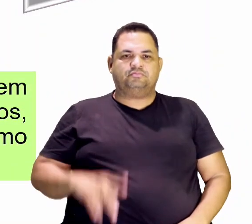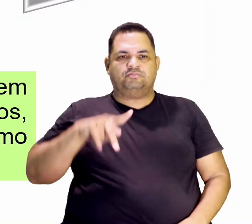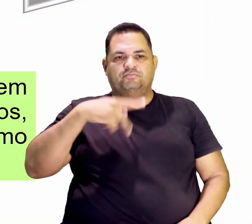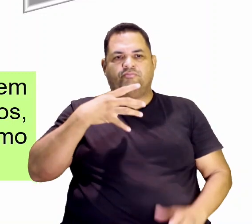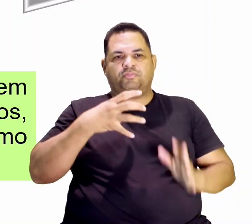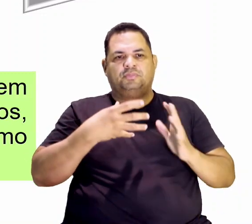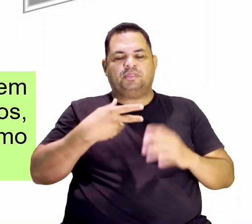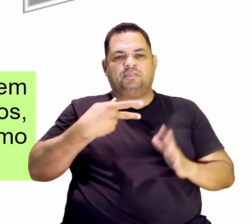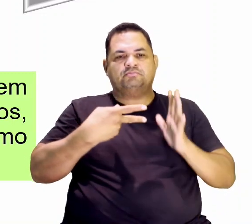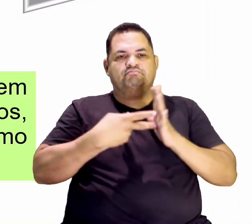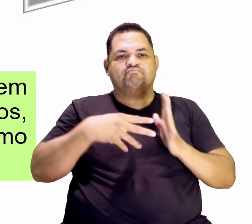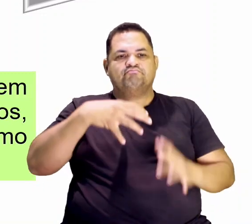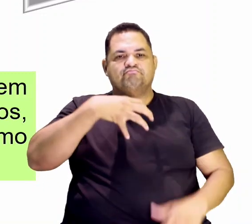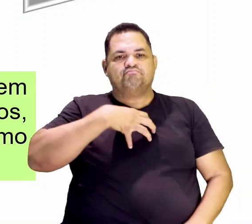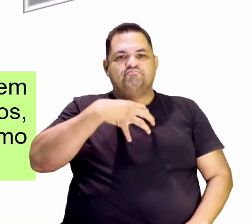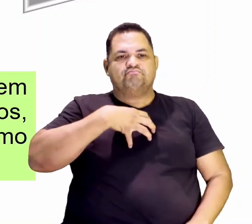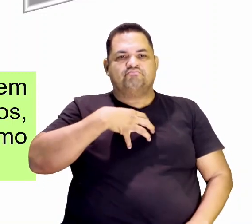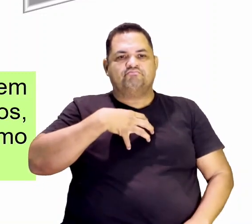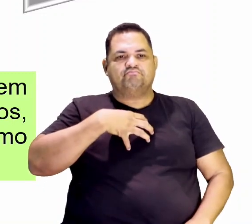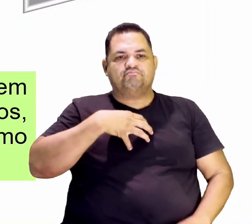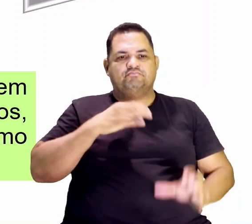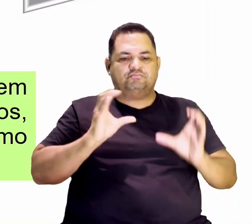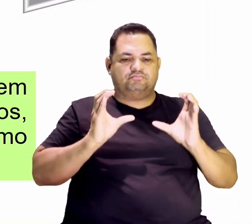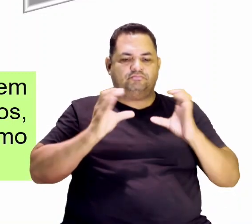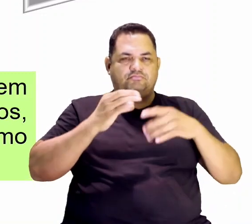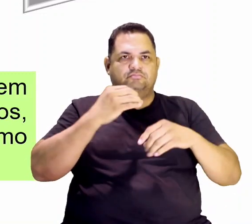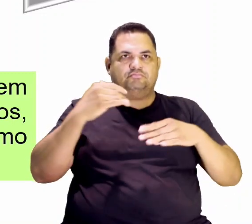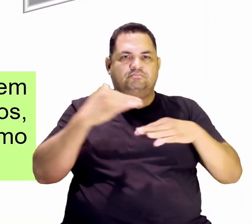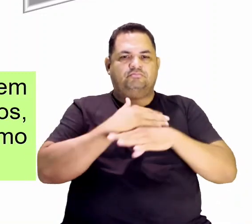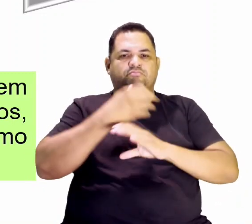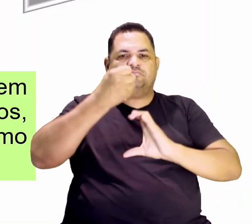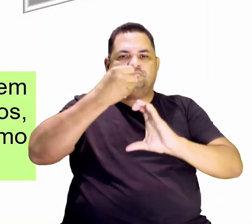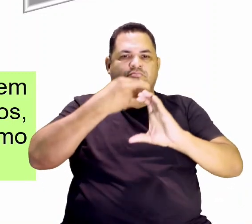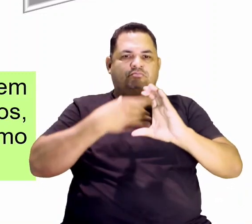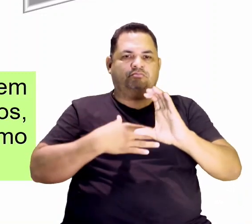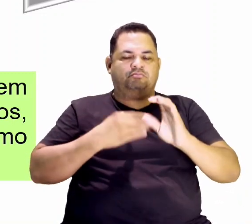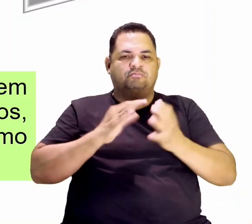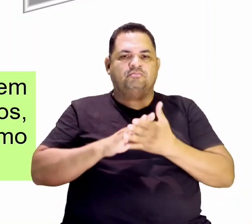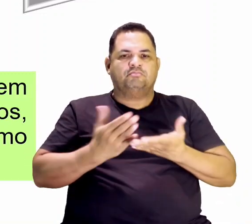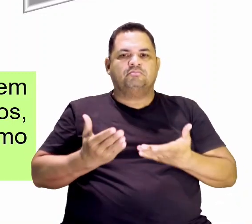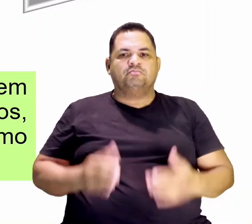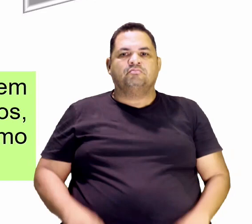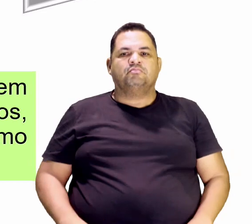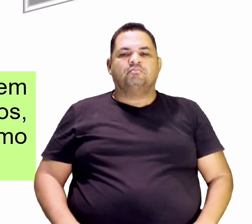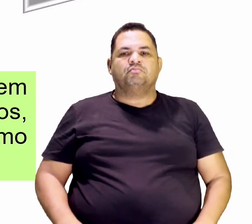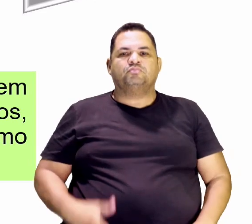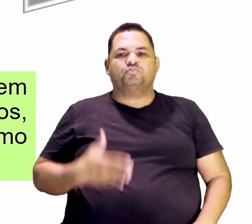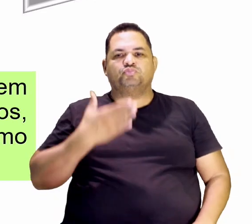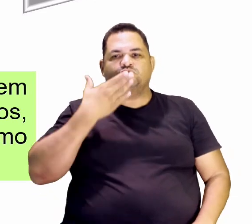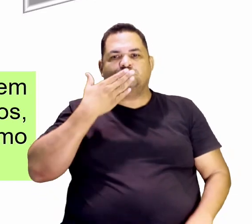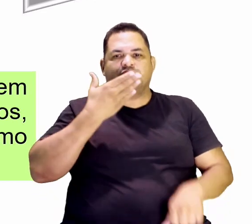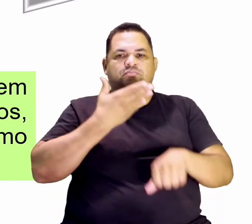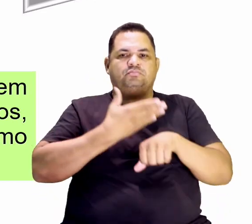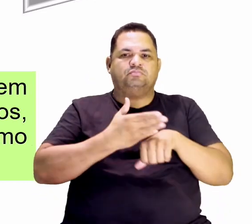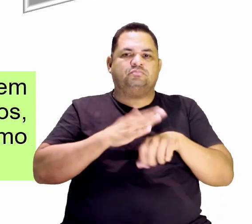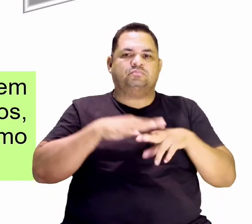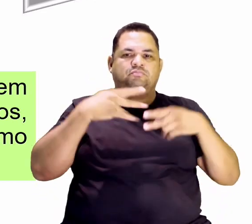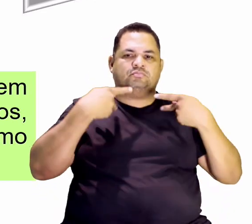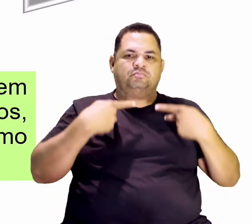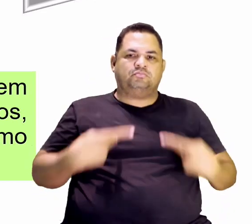e significados das tribos urbanas, as características dessas tribos, os tipos de